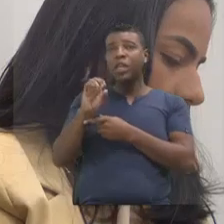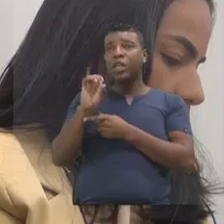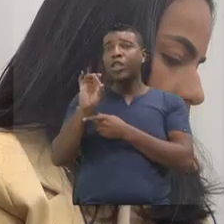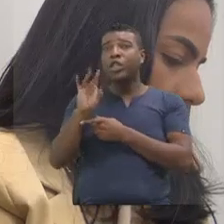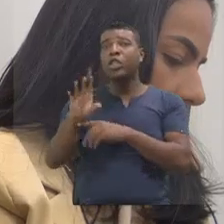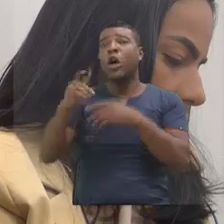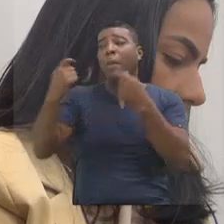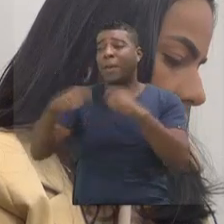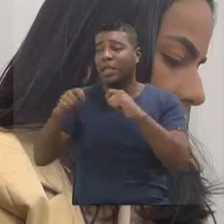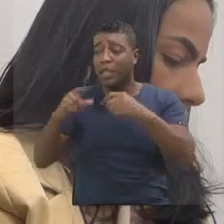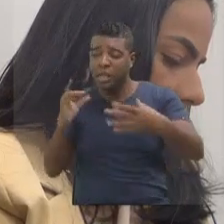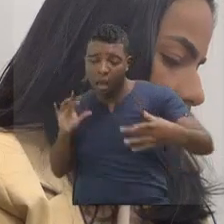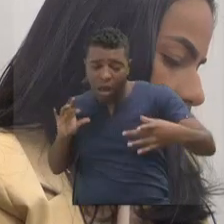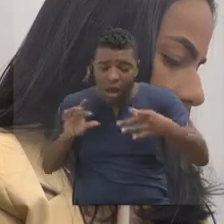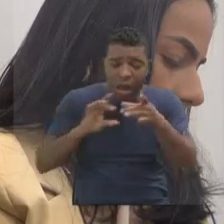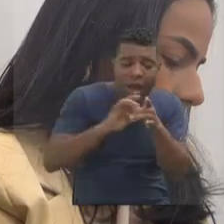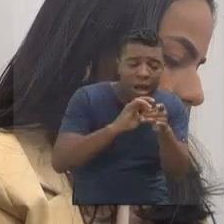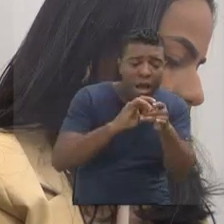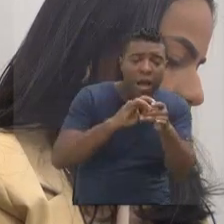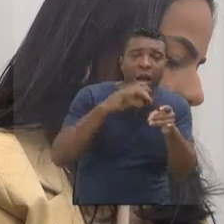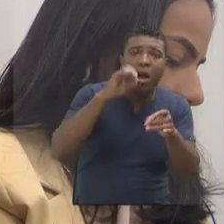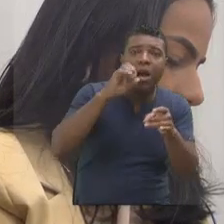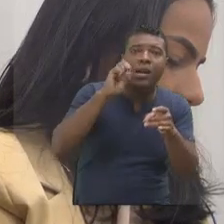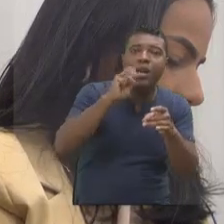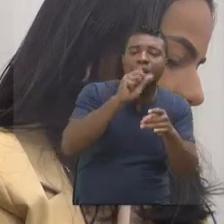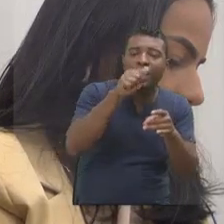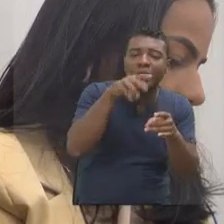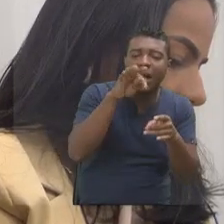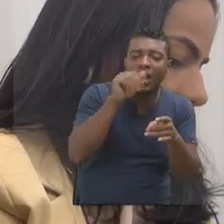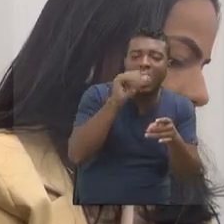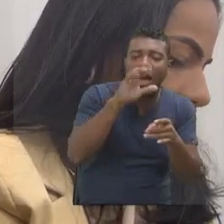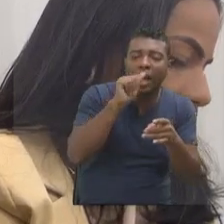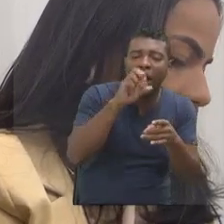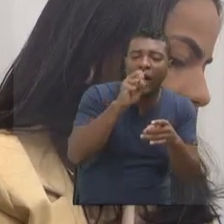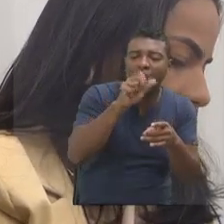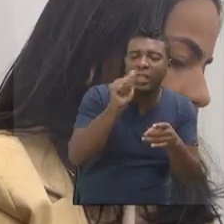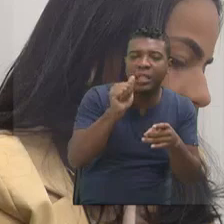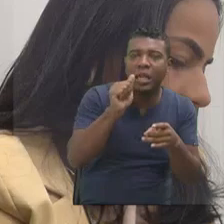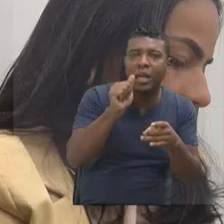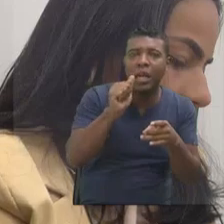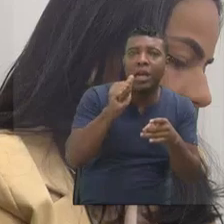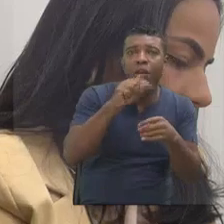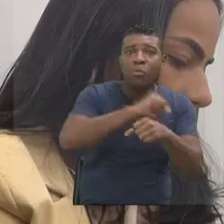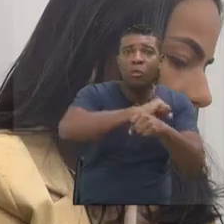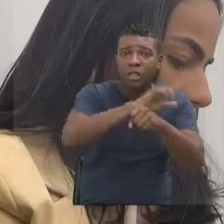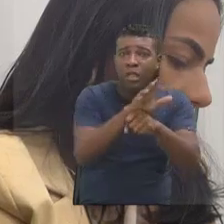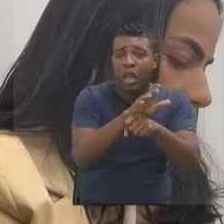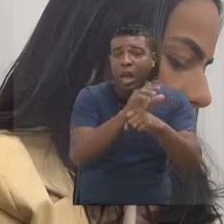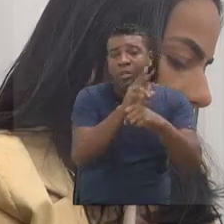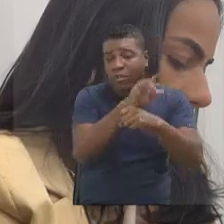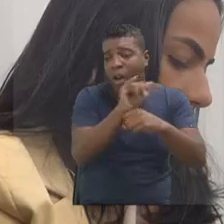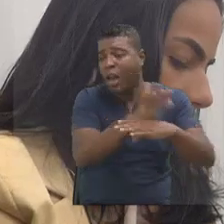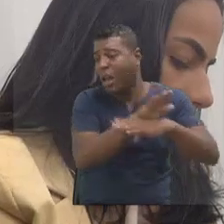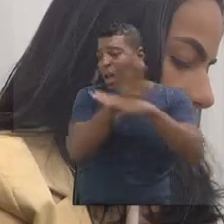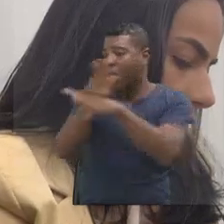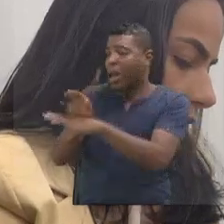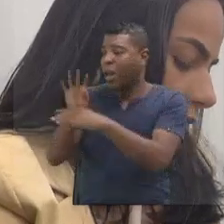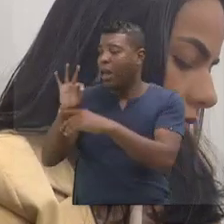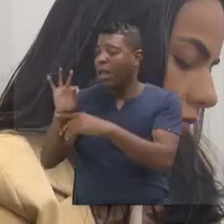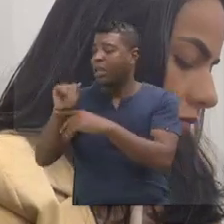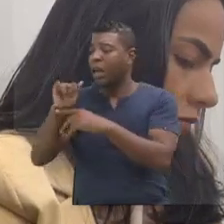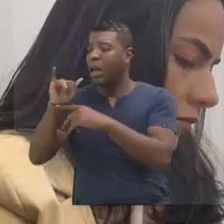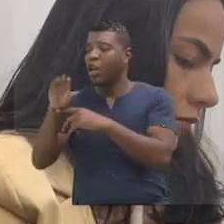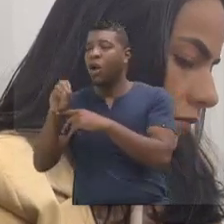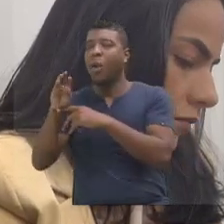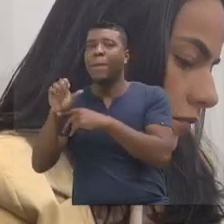a Santa Casa de Montes Claros que também irá atuar na prestação de serviço em Taiobeiras do mesmo jeito todas as cidades